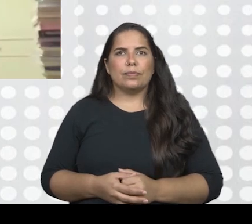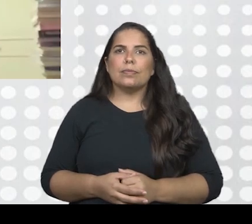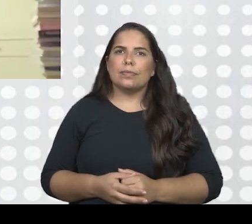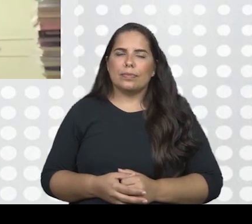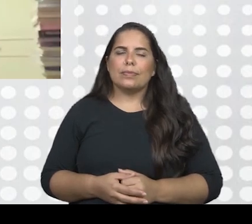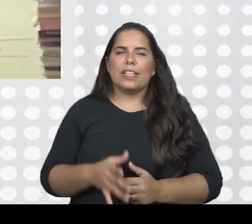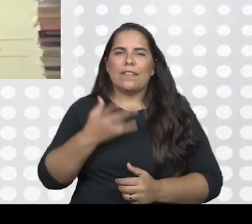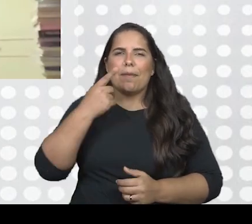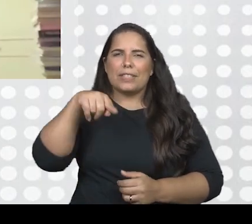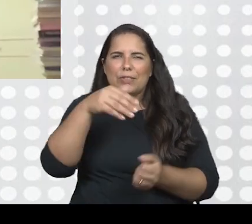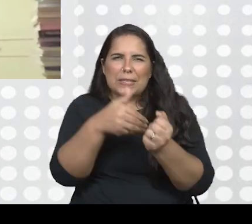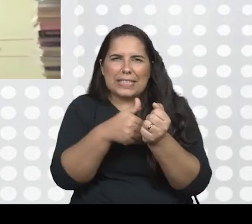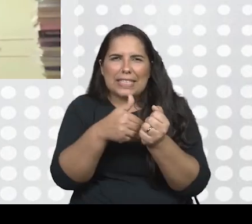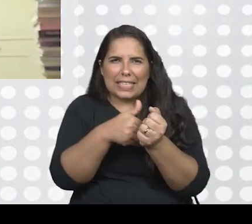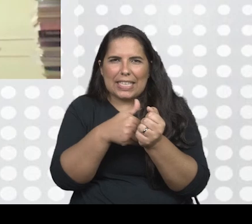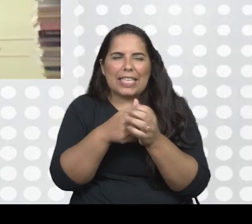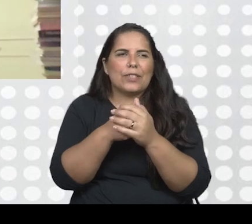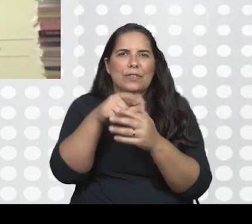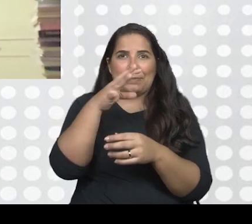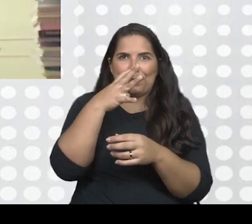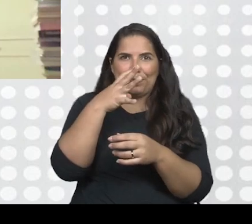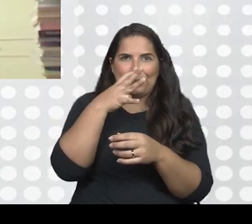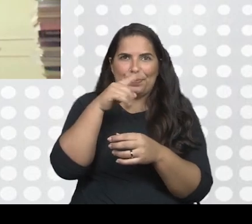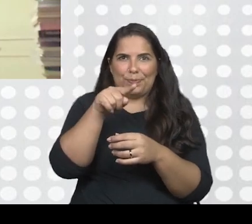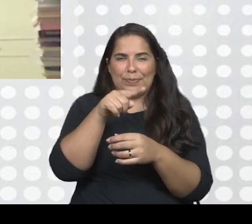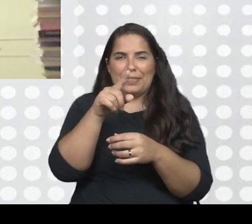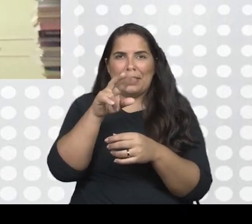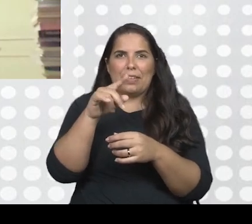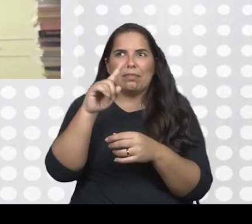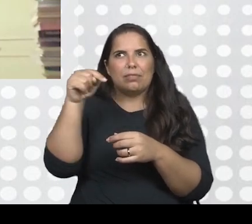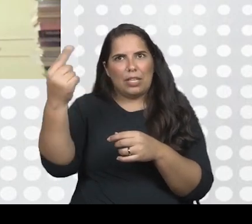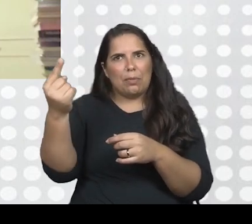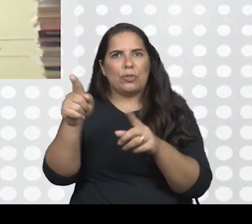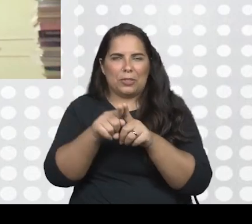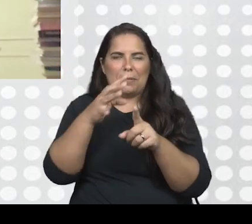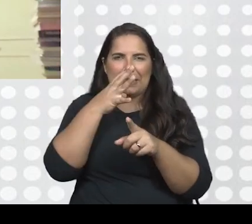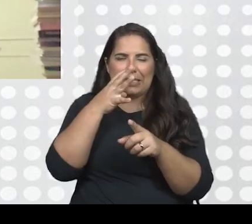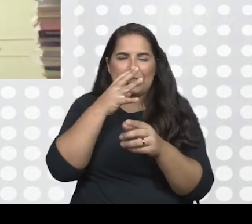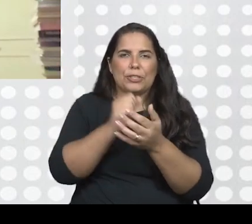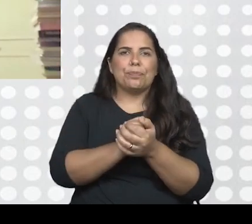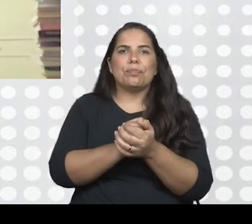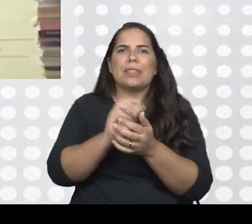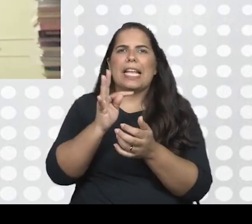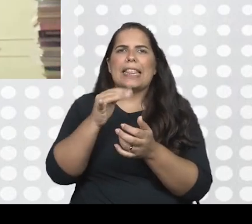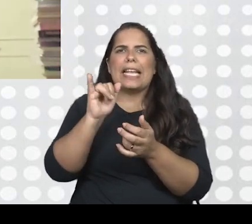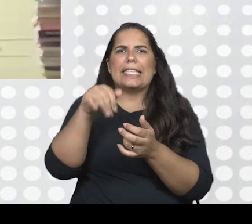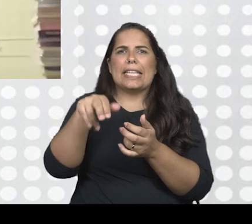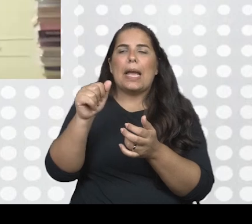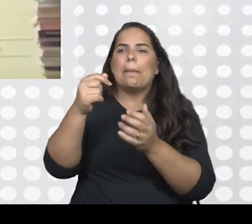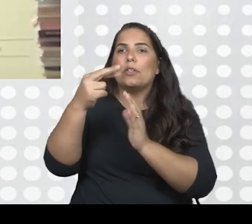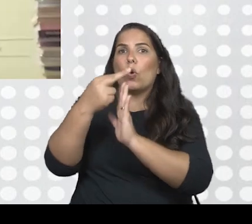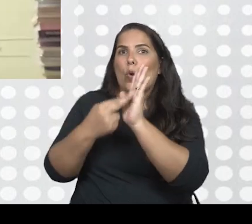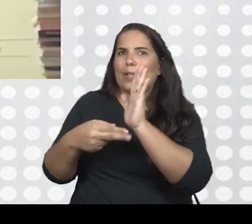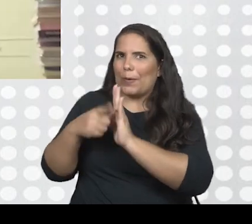aqui contar um segredinho para vocês que estão nos assistindo e que virão a nos assistir em outro momento. A Tainá me mandou o